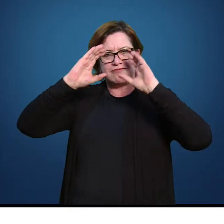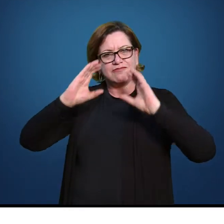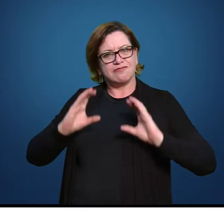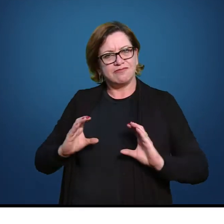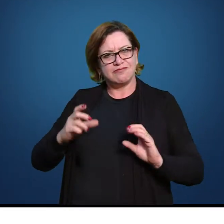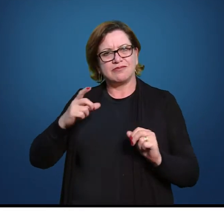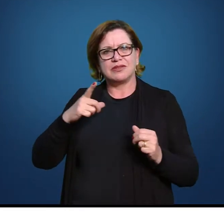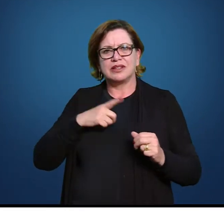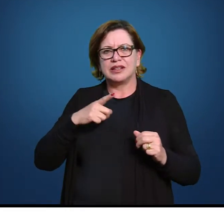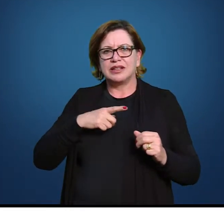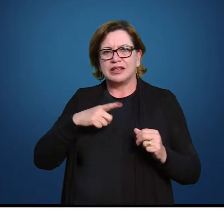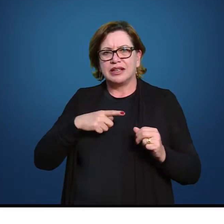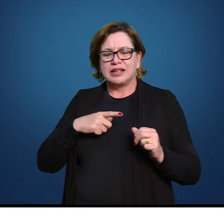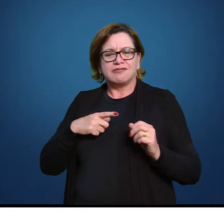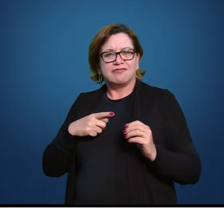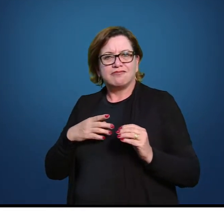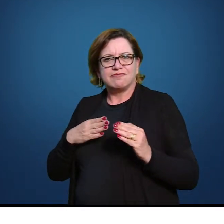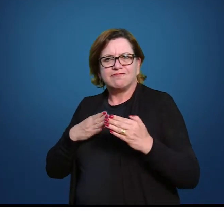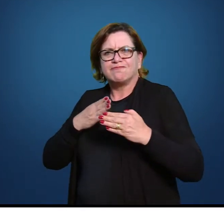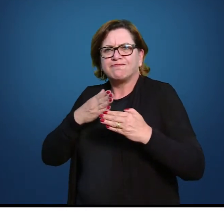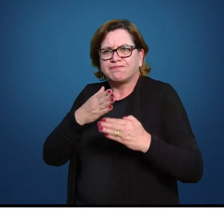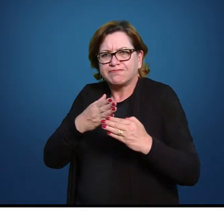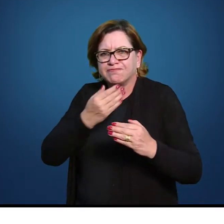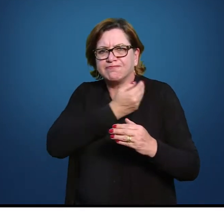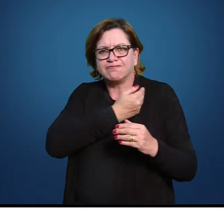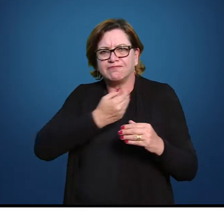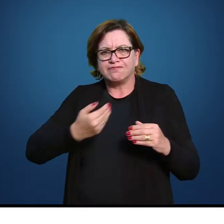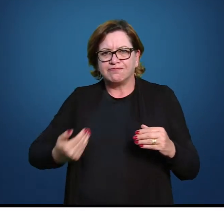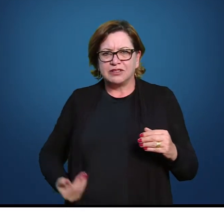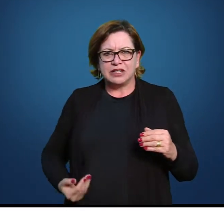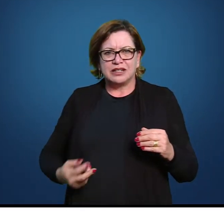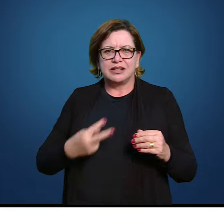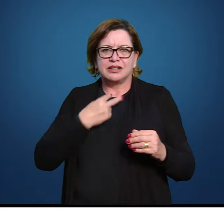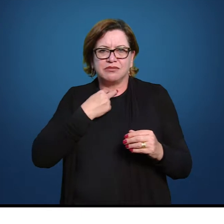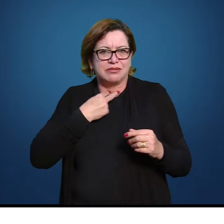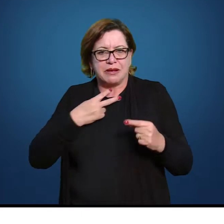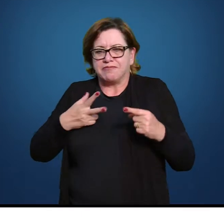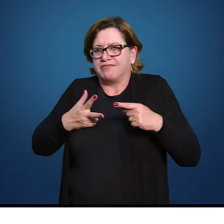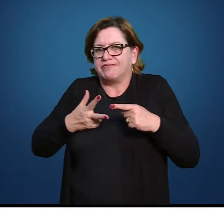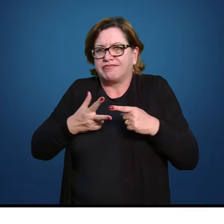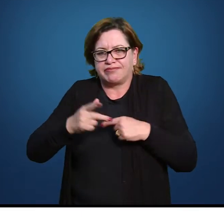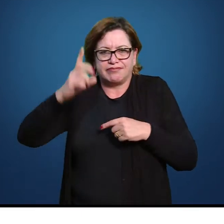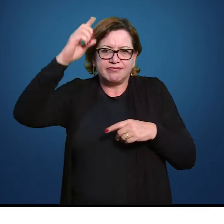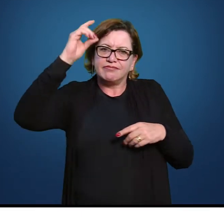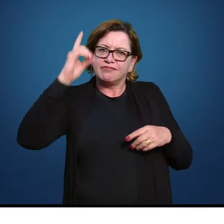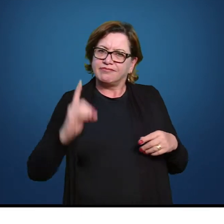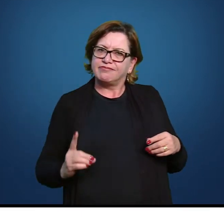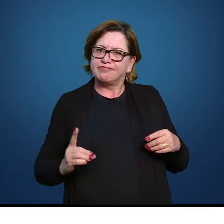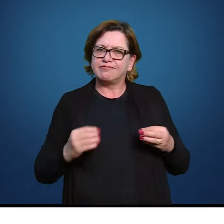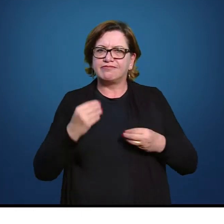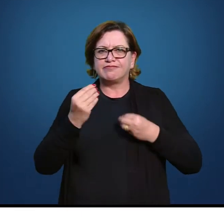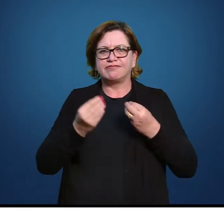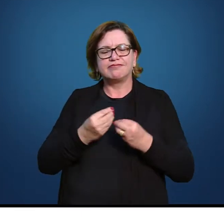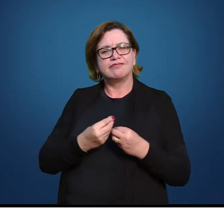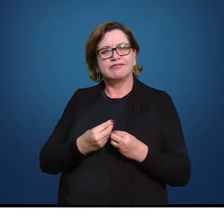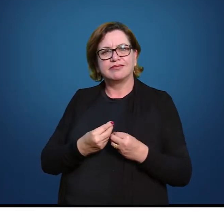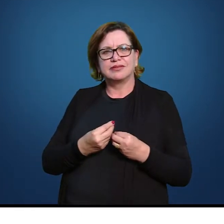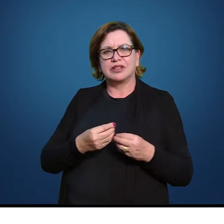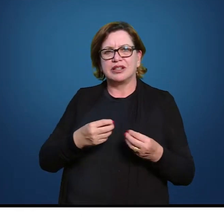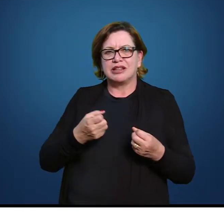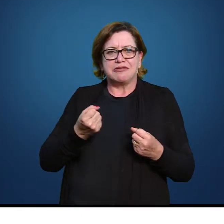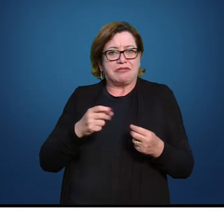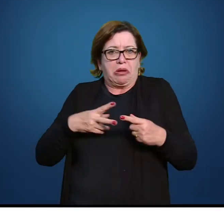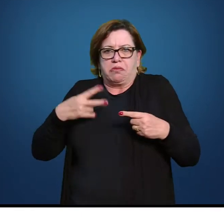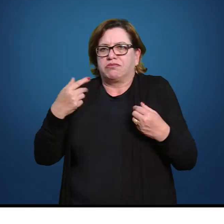tem um acesso maior à coisa pública. Nós não podemos impedir hoje ele de ter o acesso. Não se tem